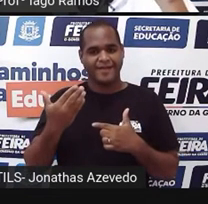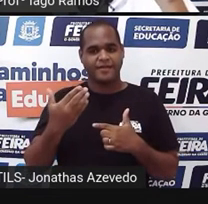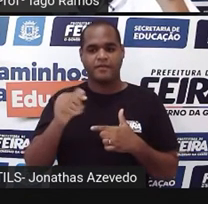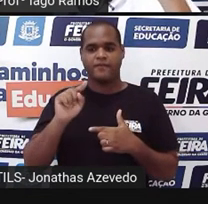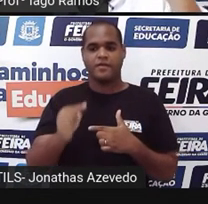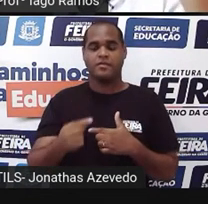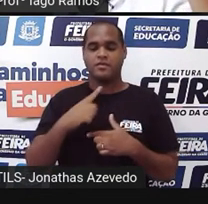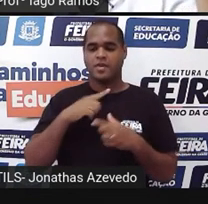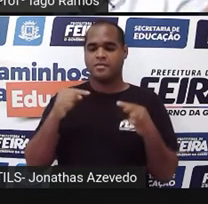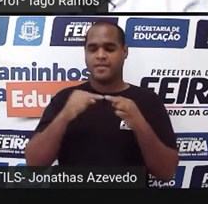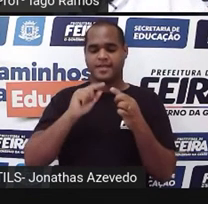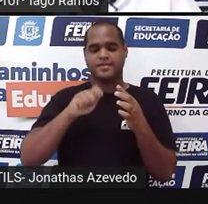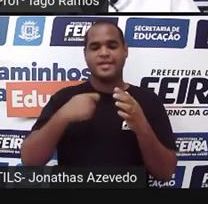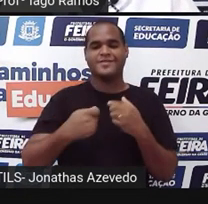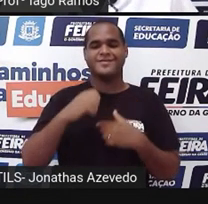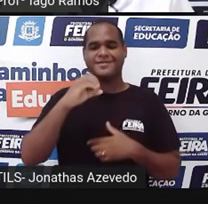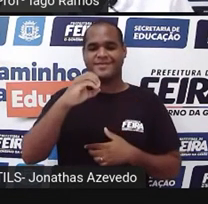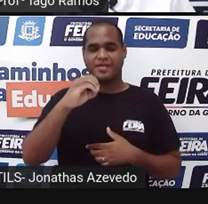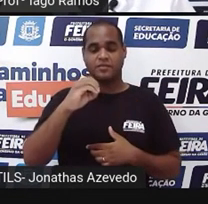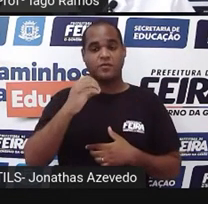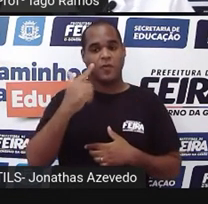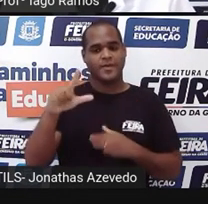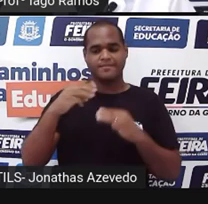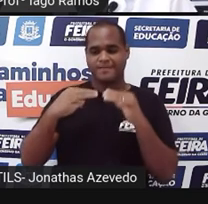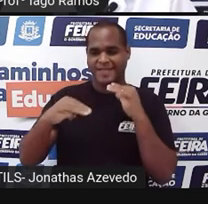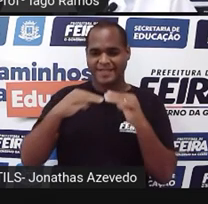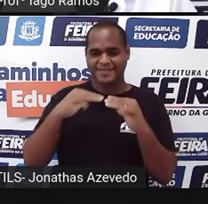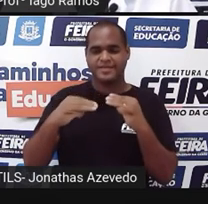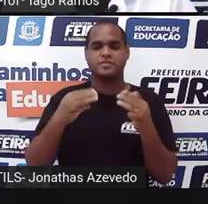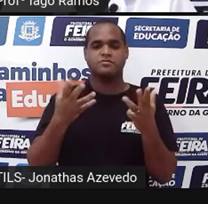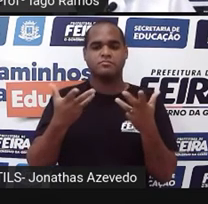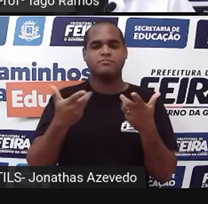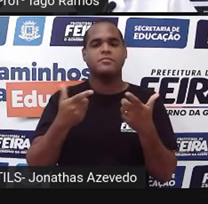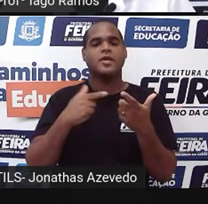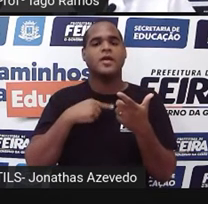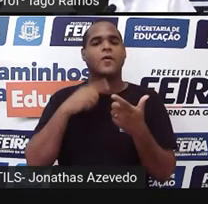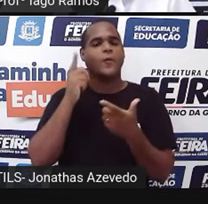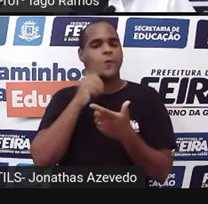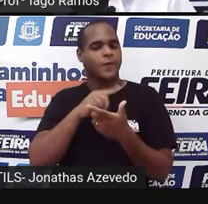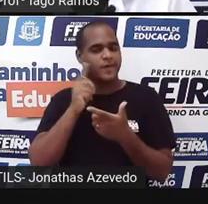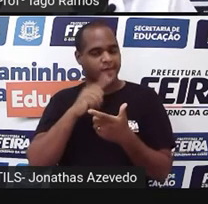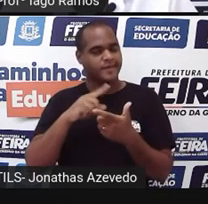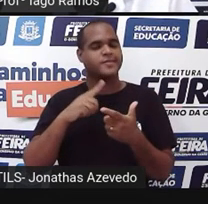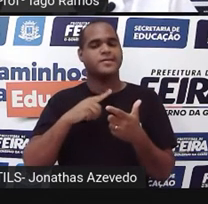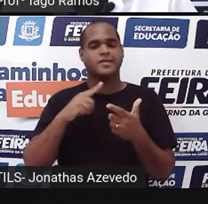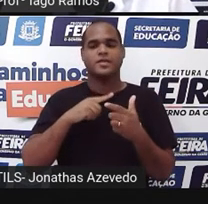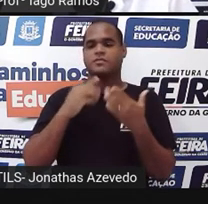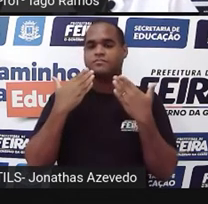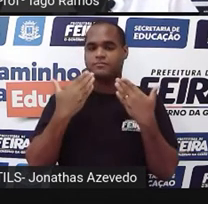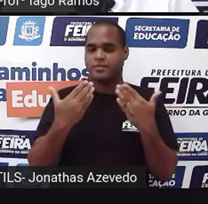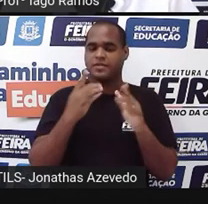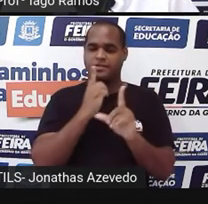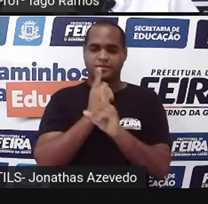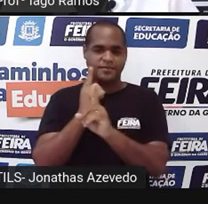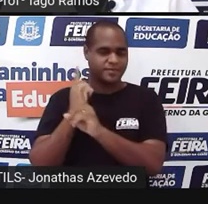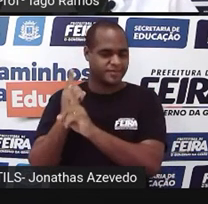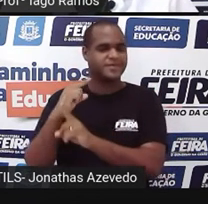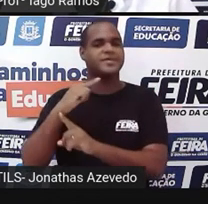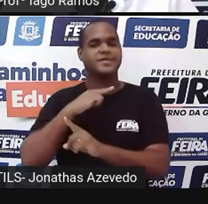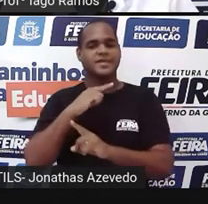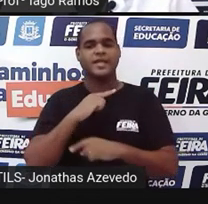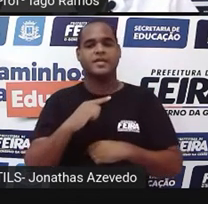vai ser zero não tem um outro método para encontrar a fração geratriz dessas dízimas periódicas tá o